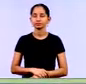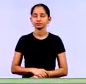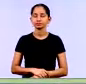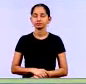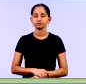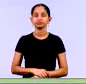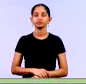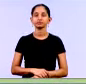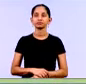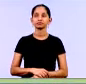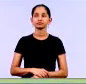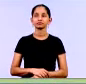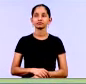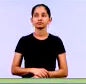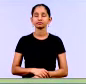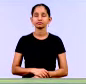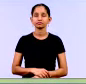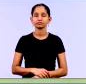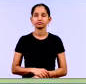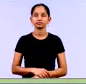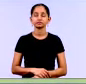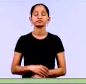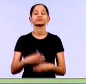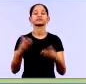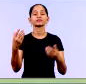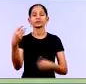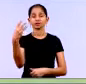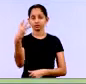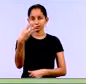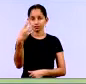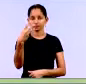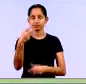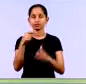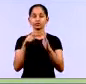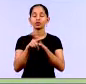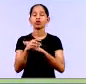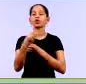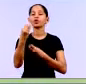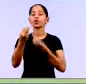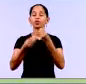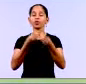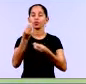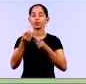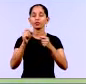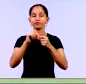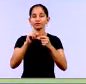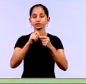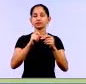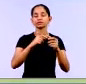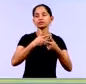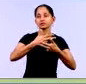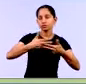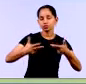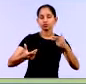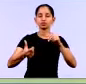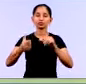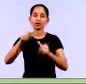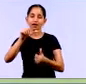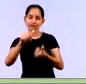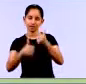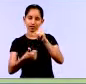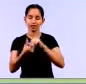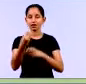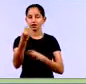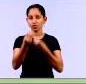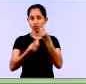Terceira questão, professor. Professor, a terceira questão. No orçamento das despesas operacionais devem ser analisados os seguintes itens,